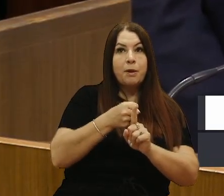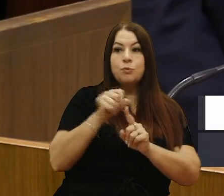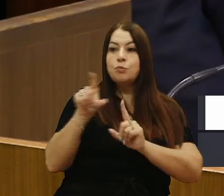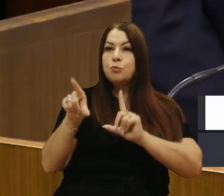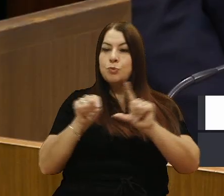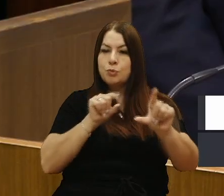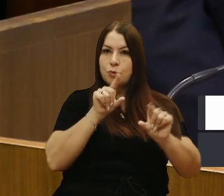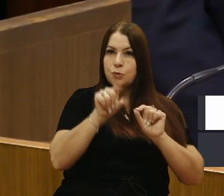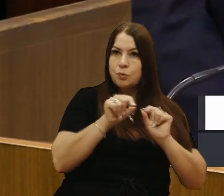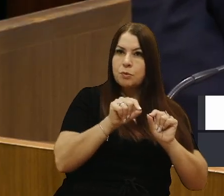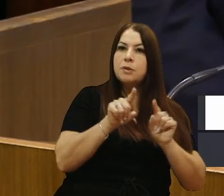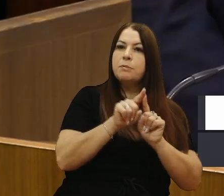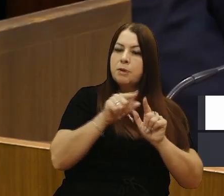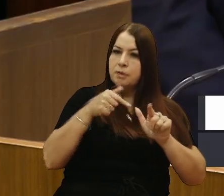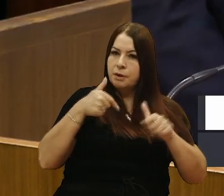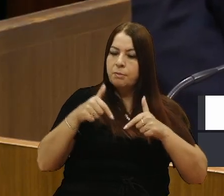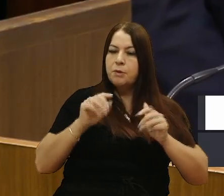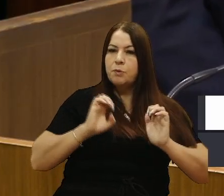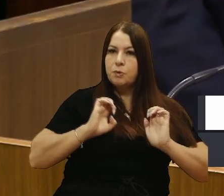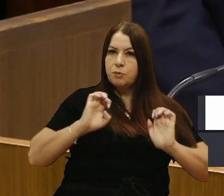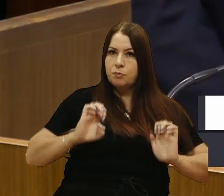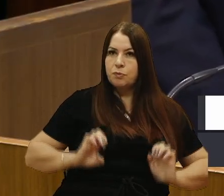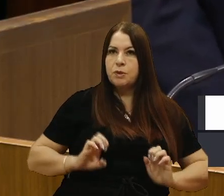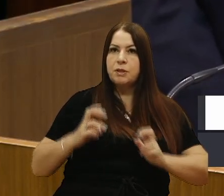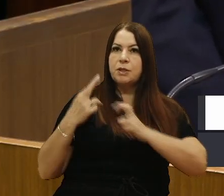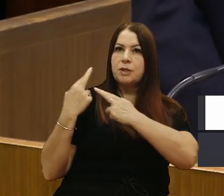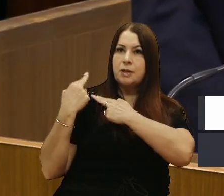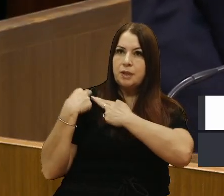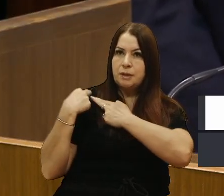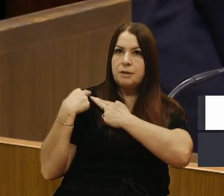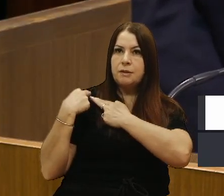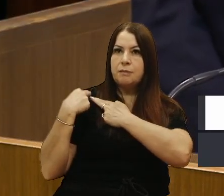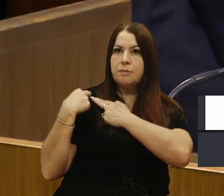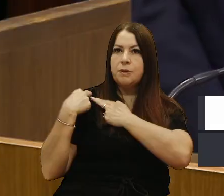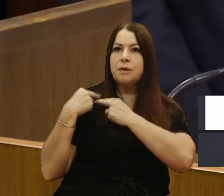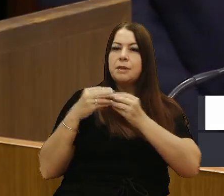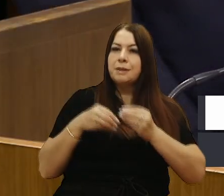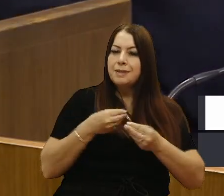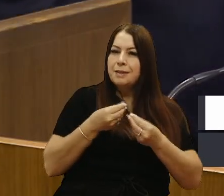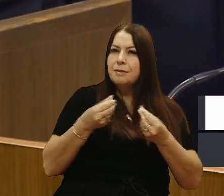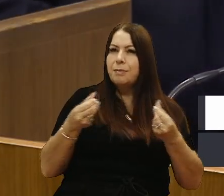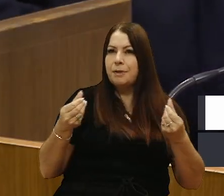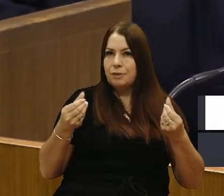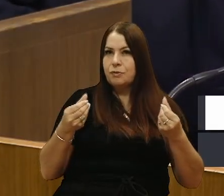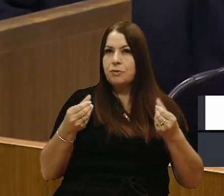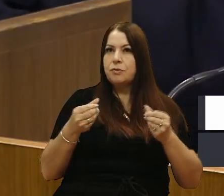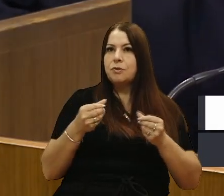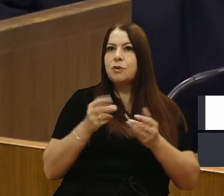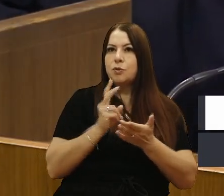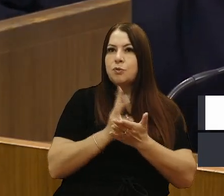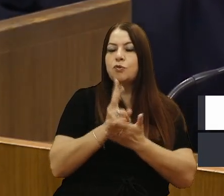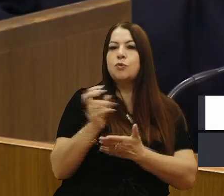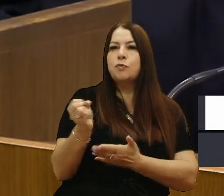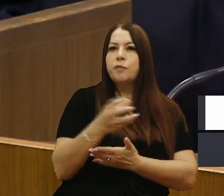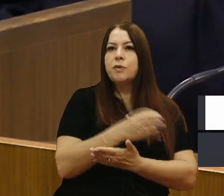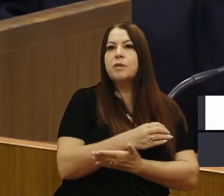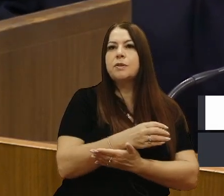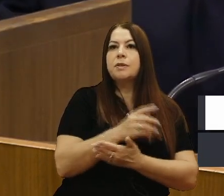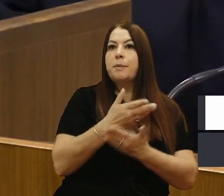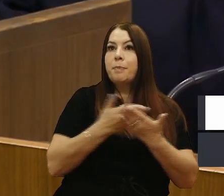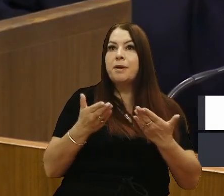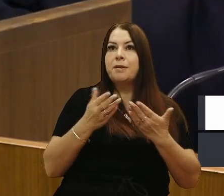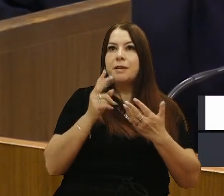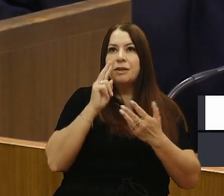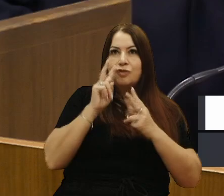escolhas e que atuem com ética, responsabilidade e sensibilidade, e de seguir inovando, sem perder de vista